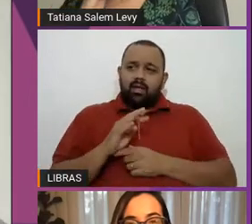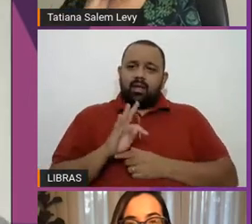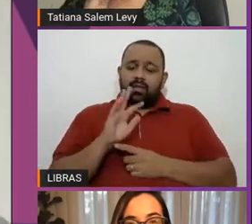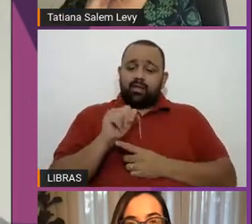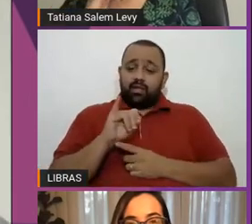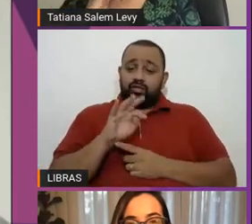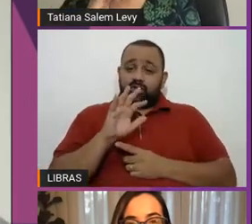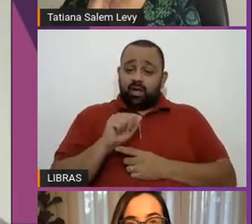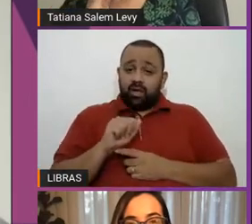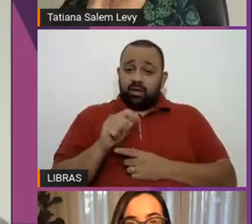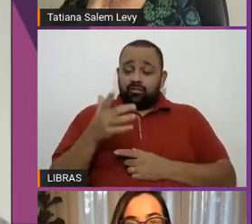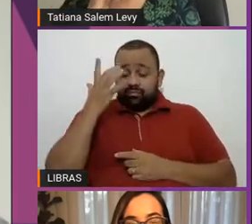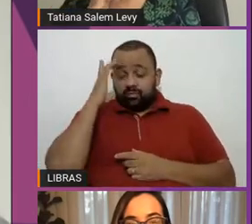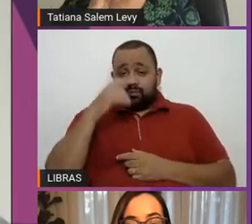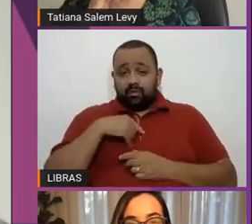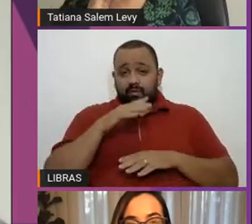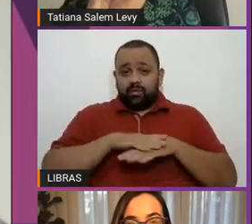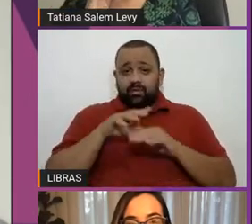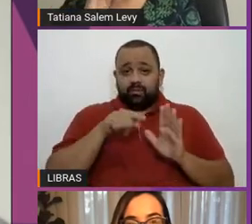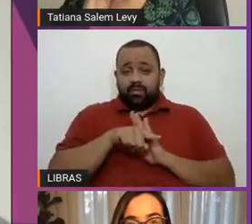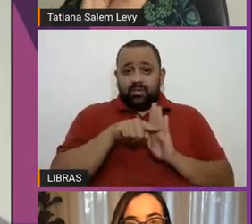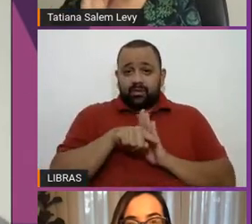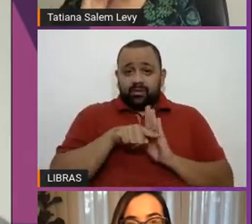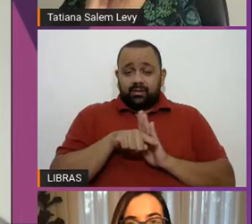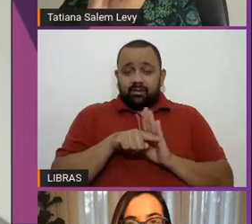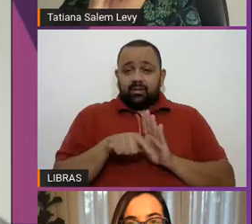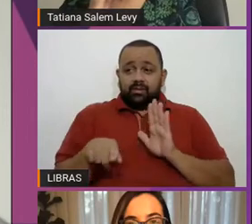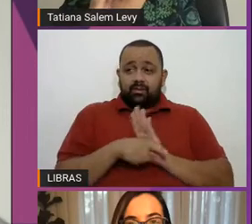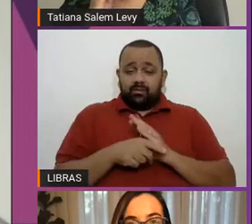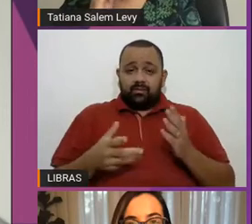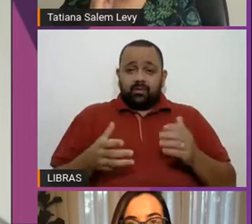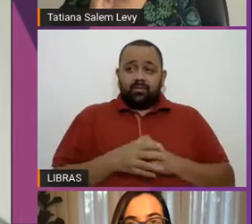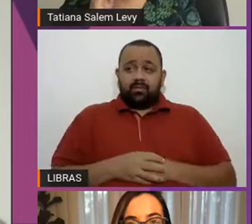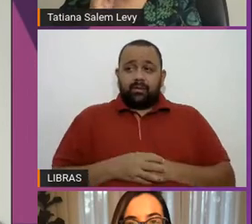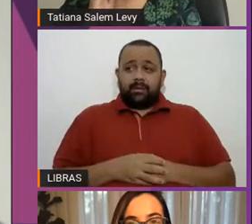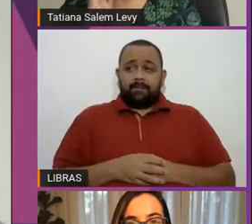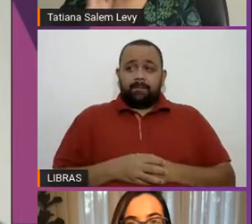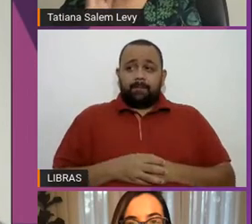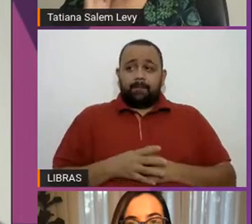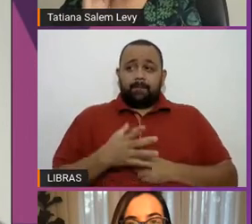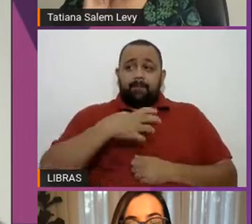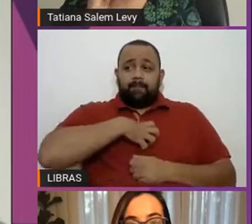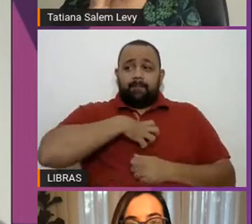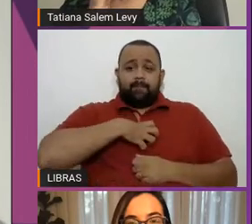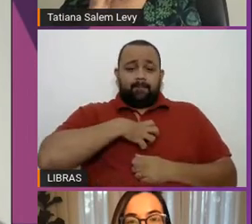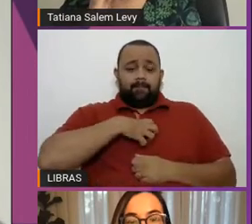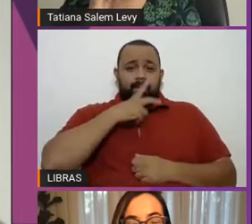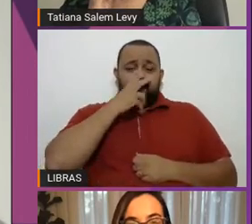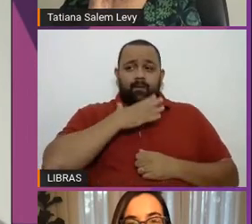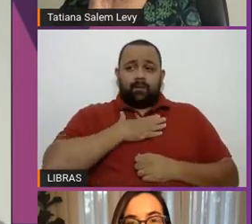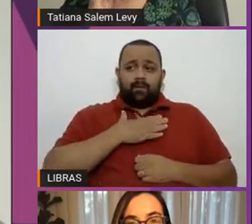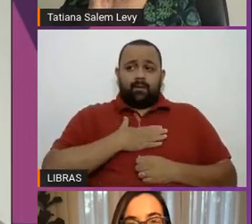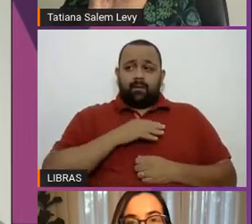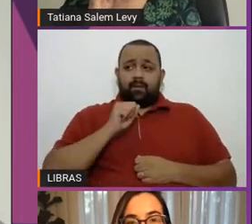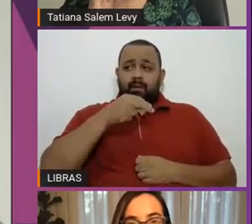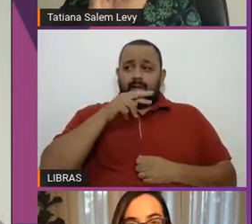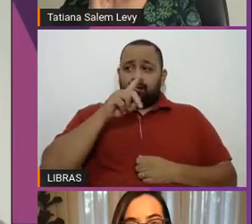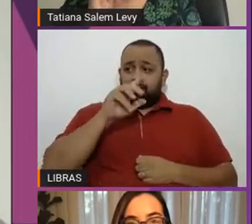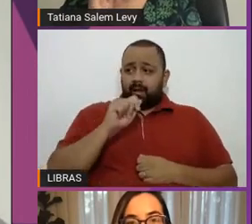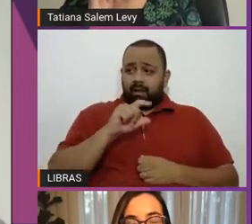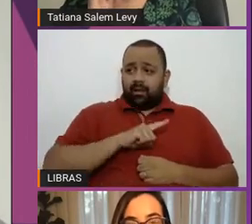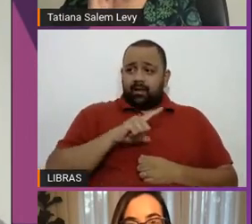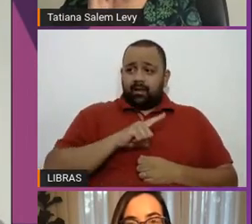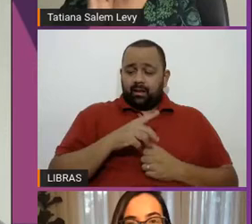eu quando eu que tava fazendo pesquisa pelo sistema ele a chave de casa foi uma sensação física André também que tá aqui é uma sensação